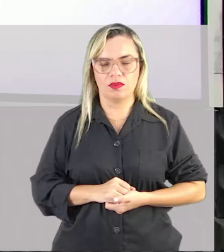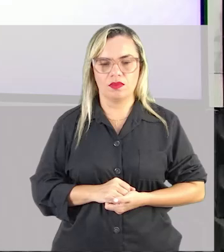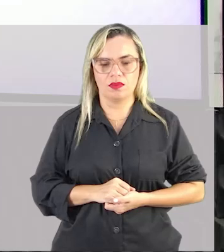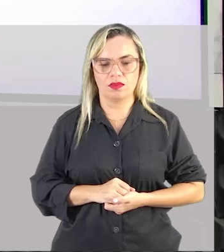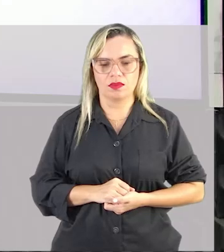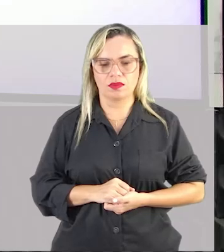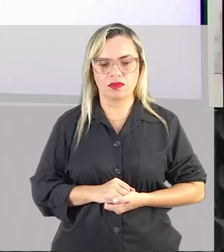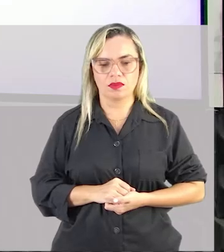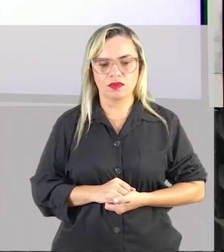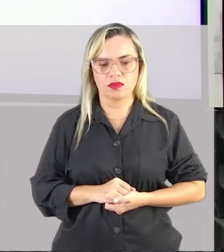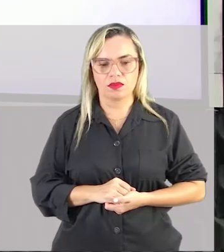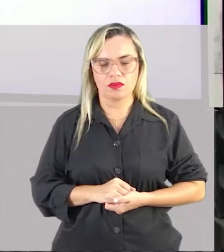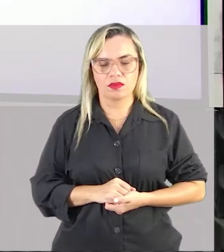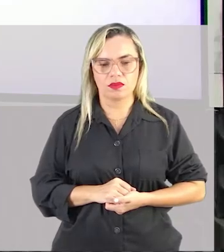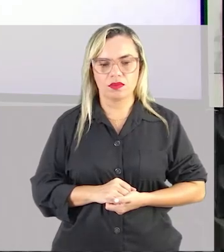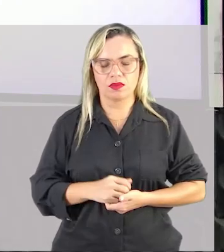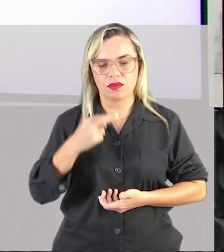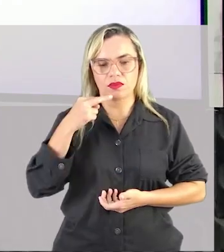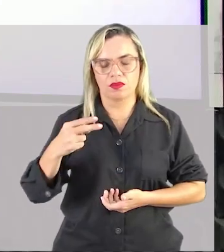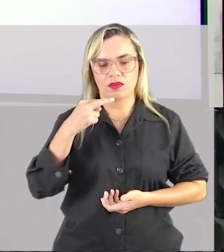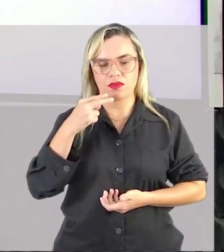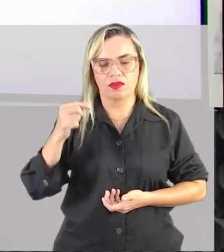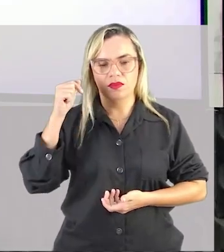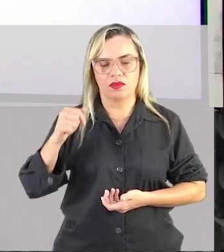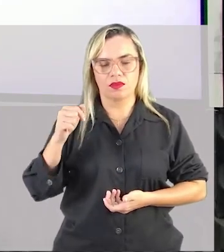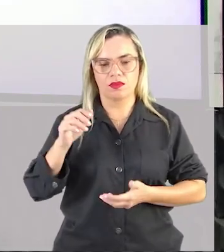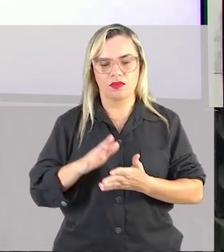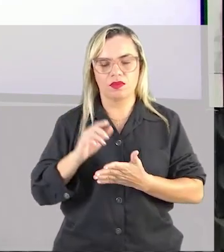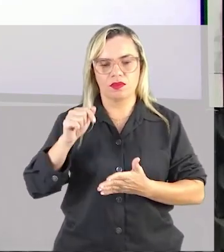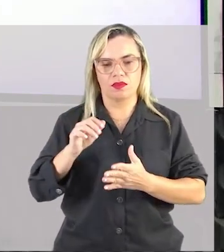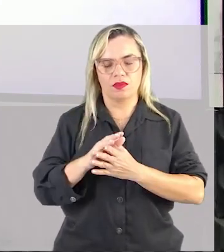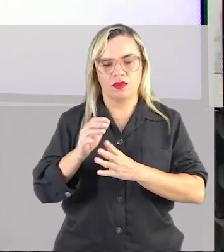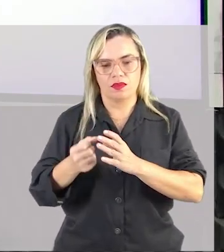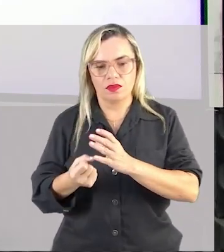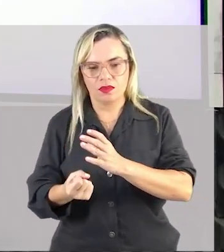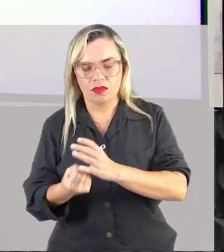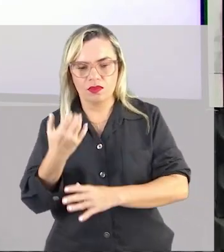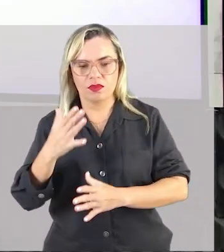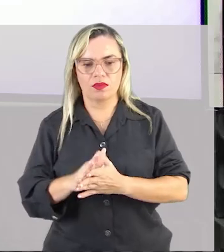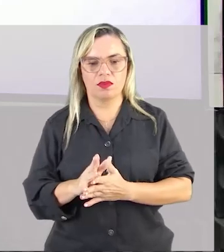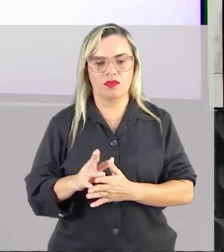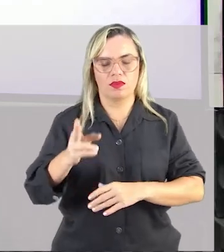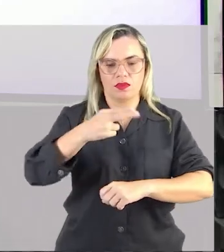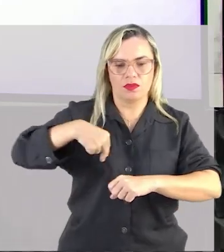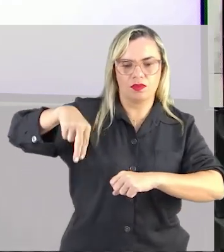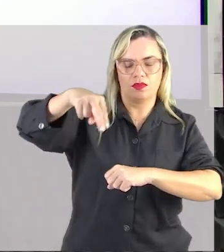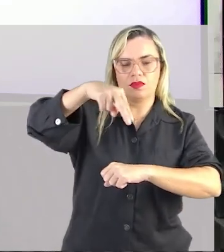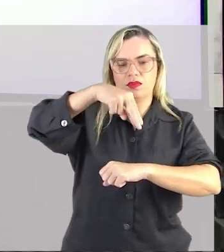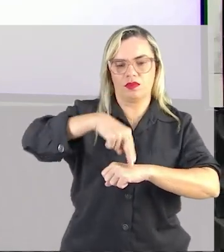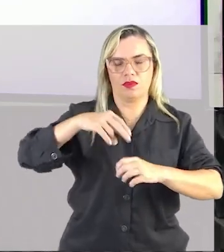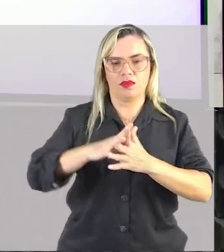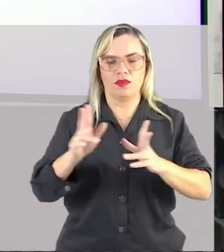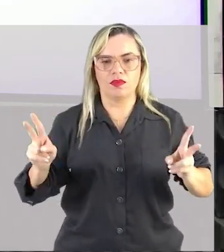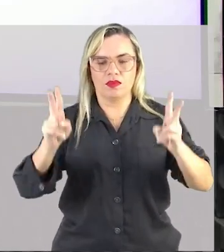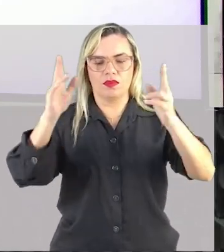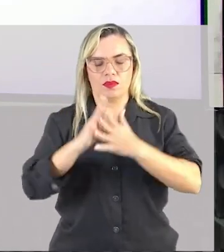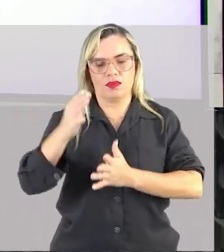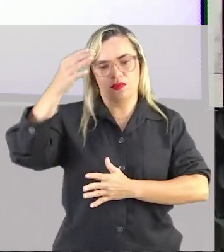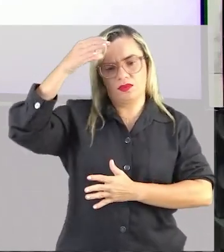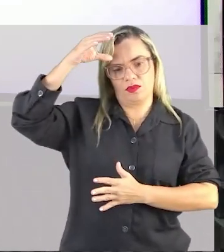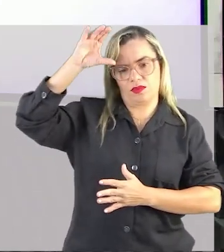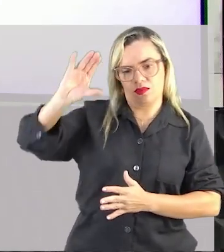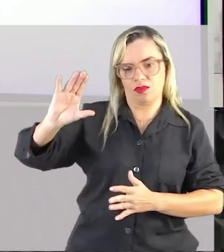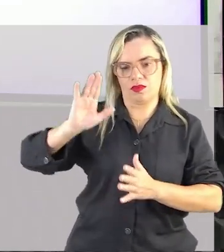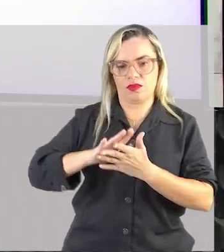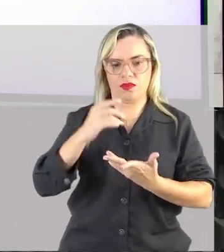parte de la riqueza cultural. As línguas originárias da nossa nação guardam grande parte da riqueza cultural. São